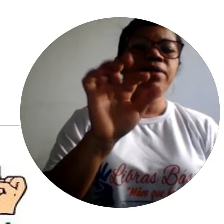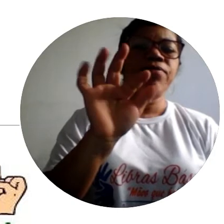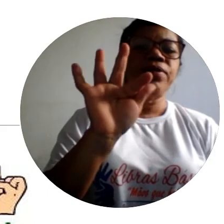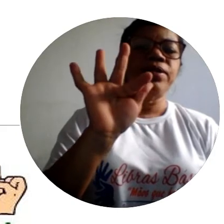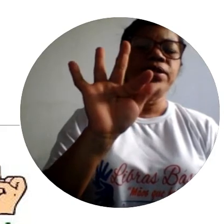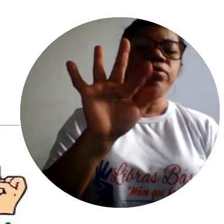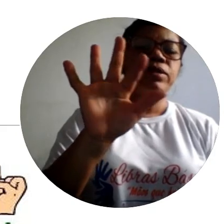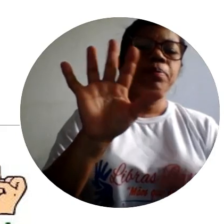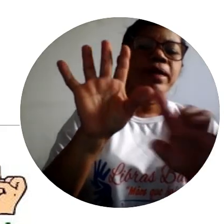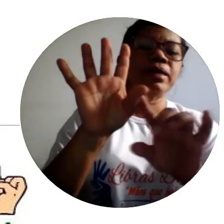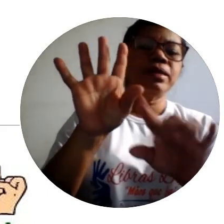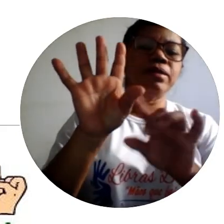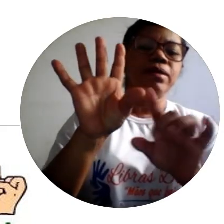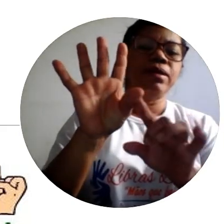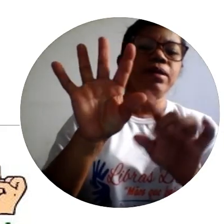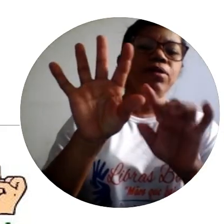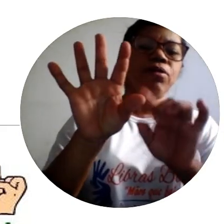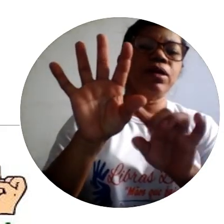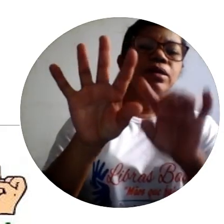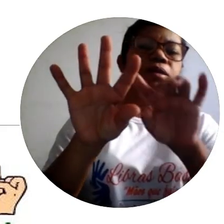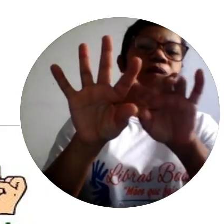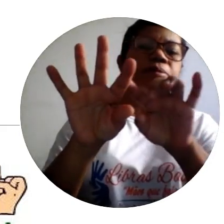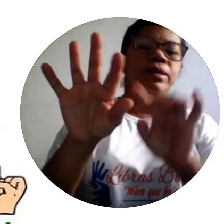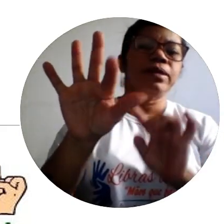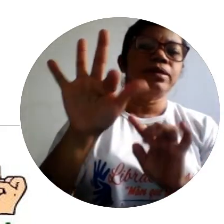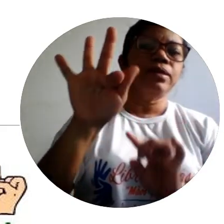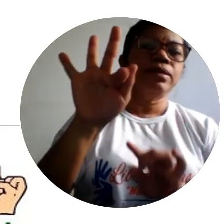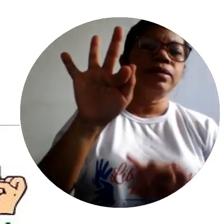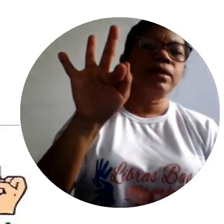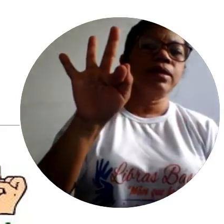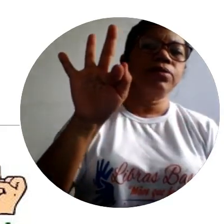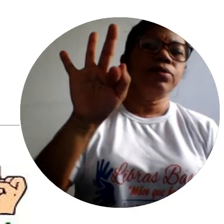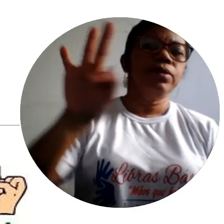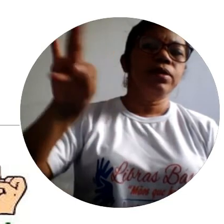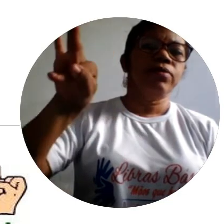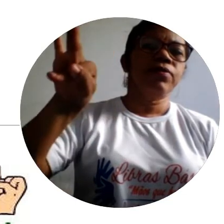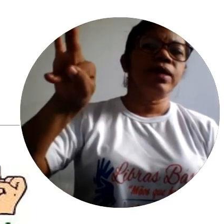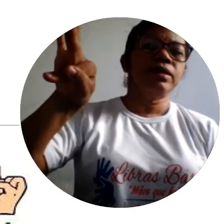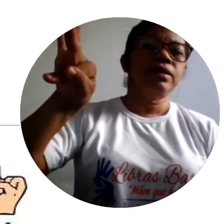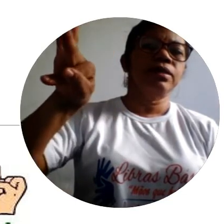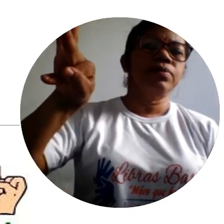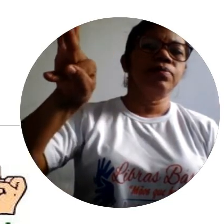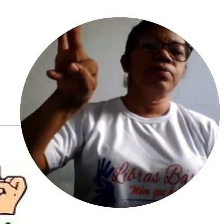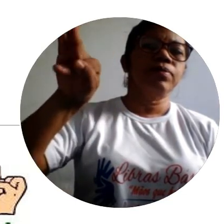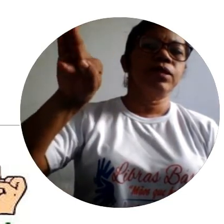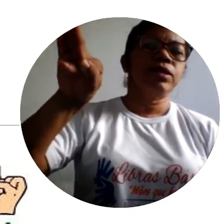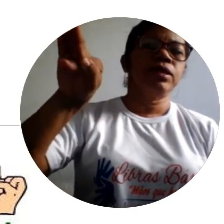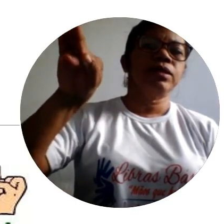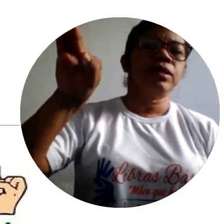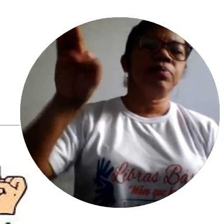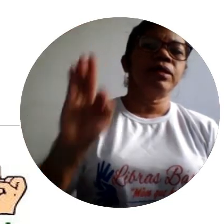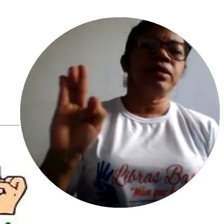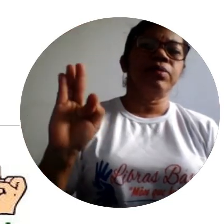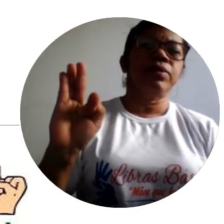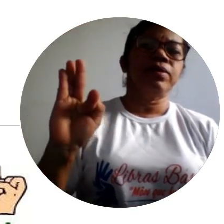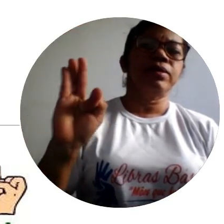Letra F, você pega esse dedo aqui, coloca em cima desse, certo? Vai ficar assim. E esse